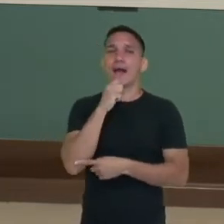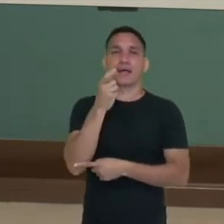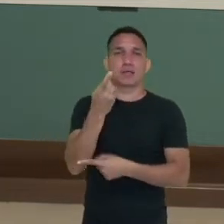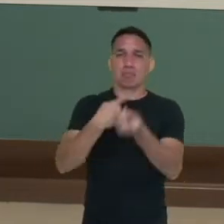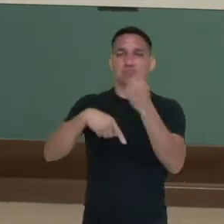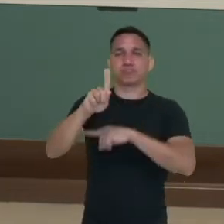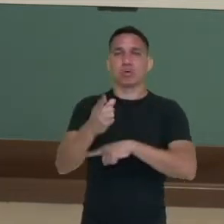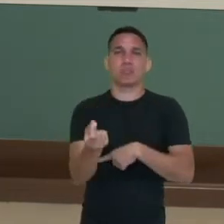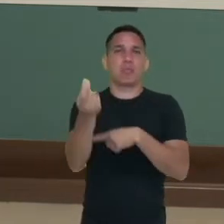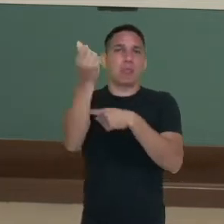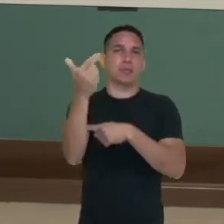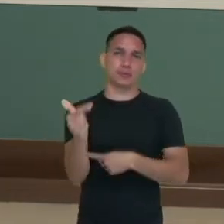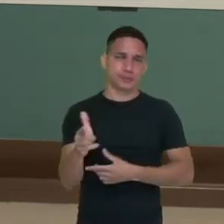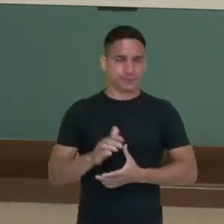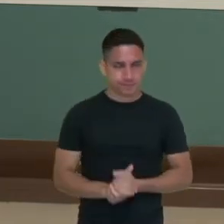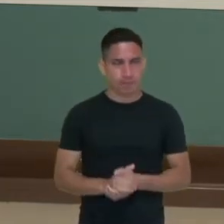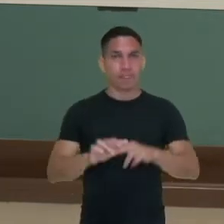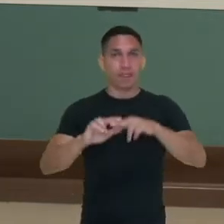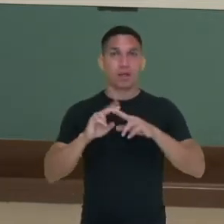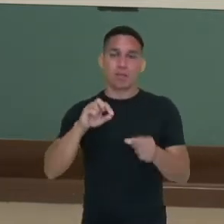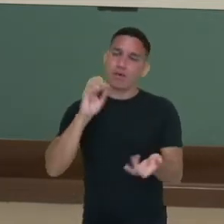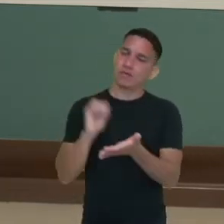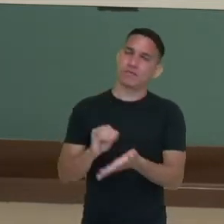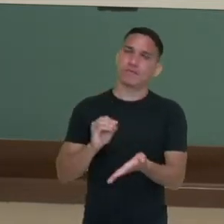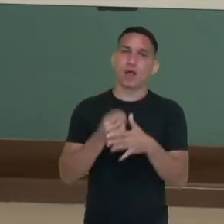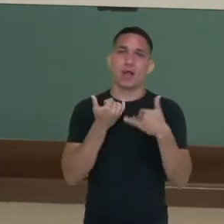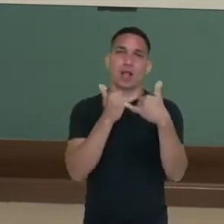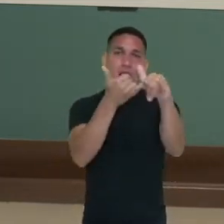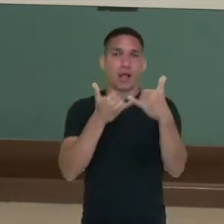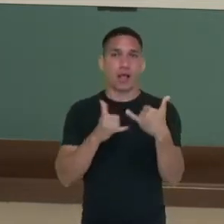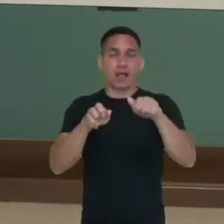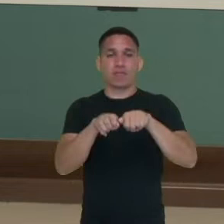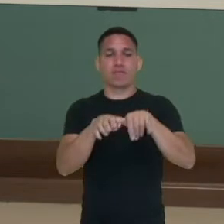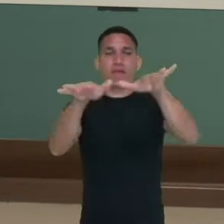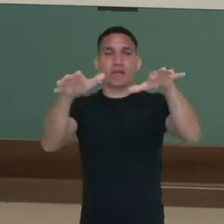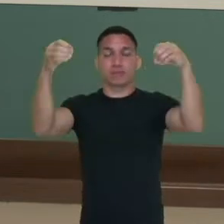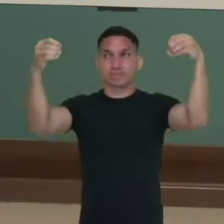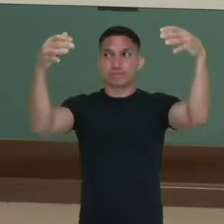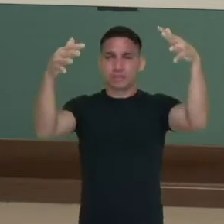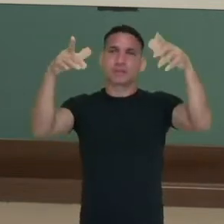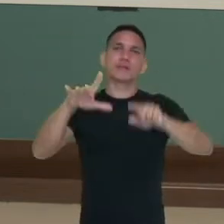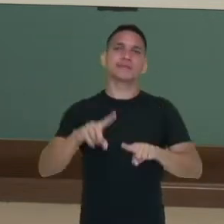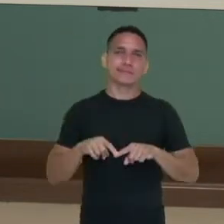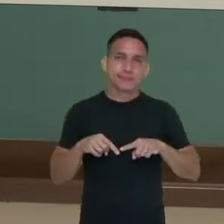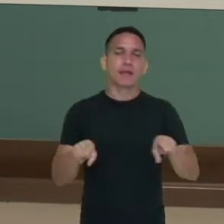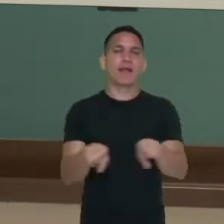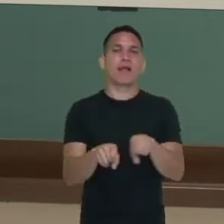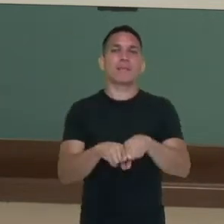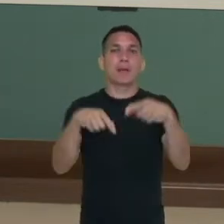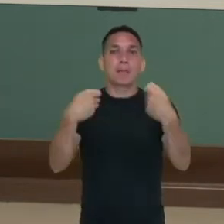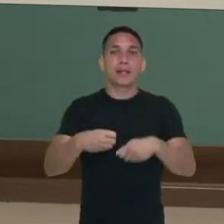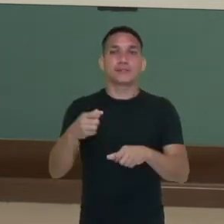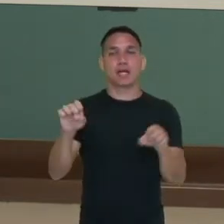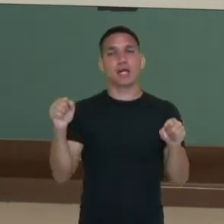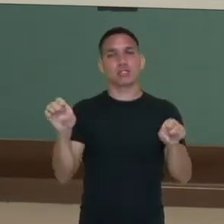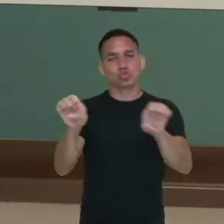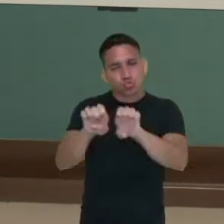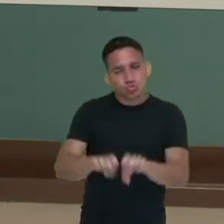bom? Então, por exemplo, há uma carência de energia elétrica, que é uma das partes da infraestrutura para ter então a